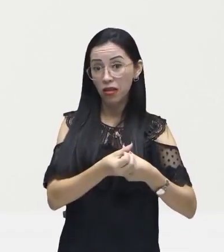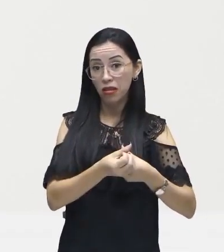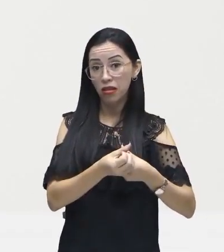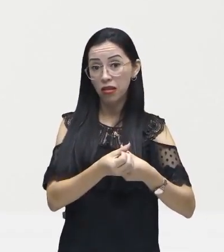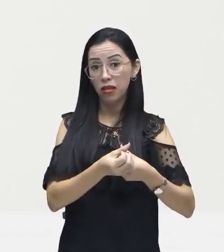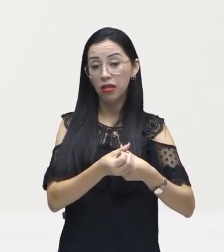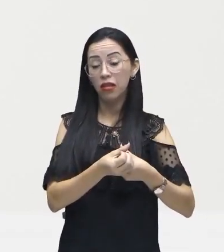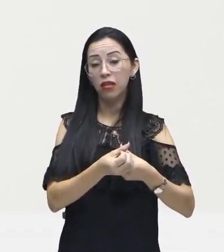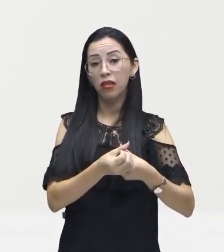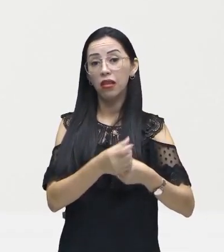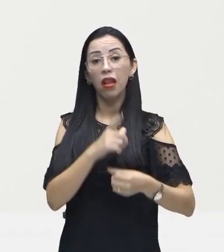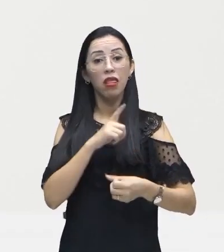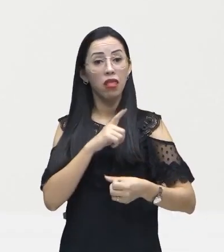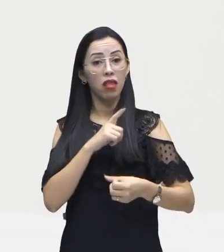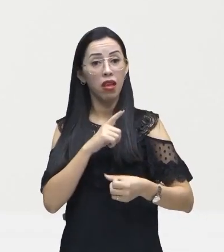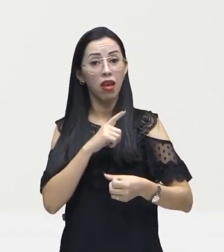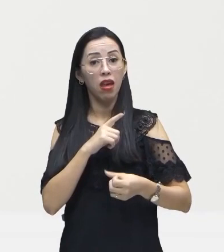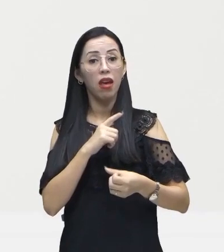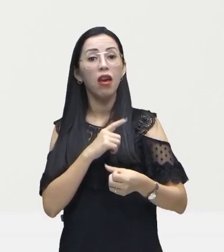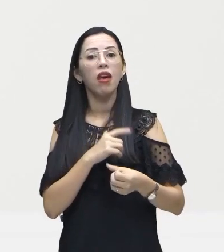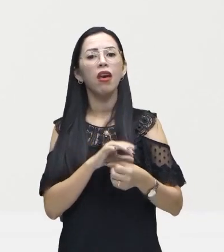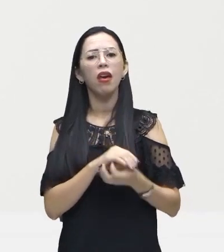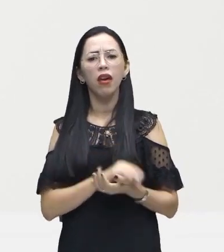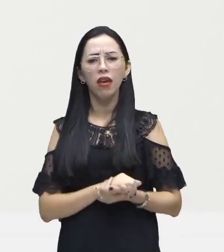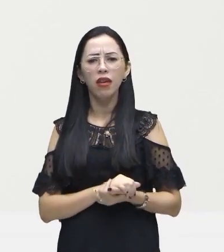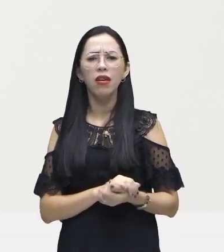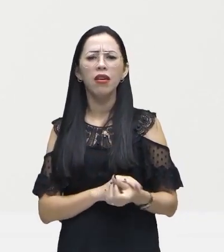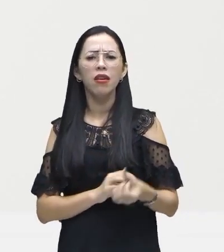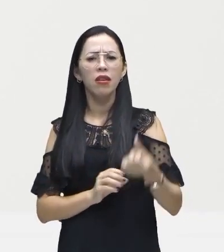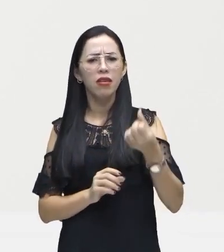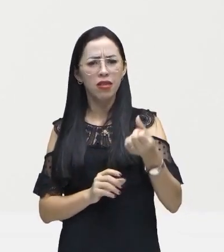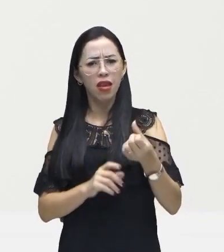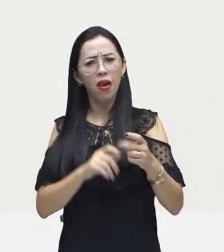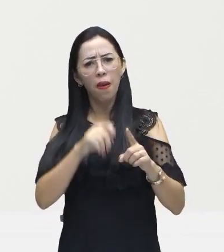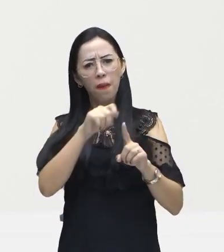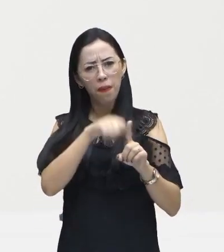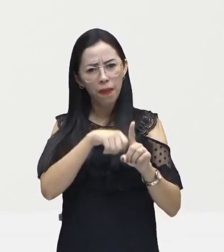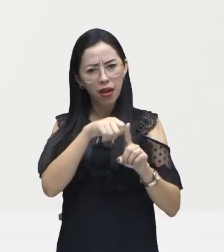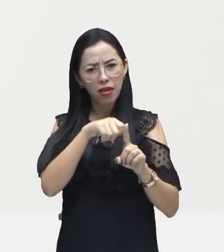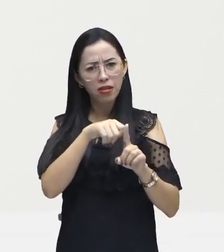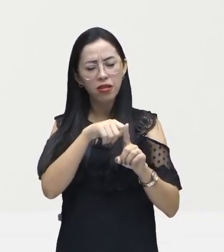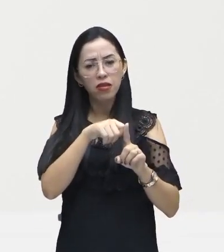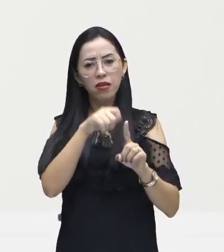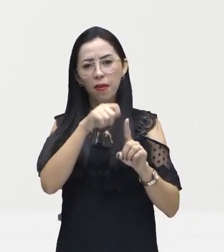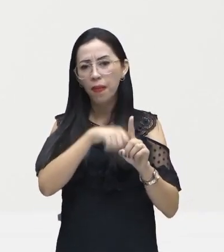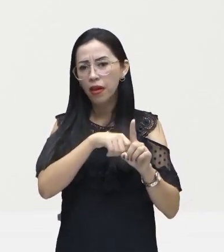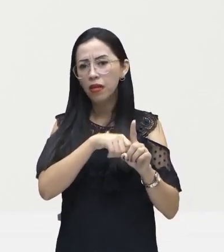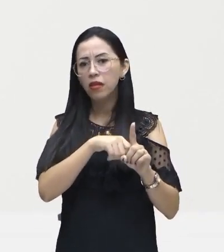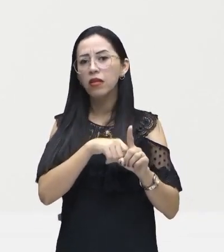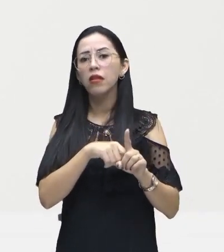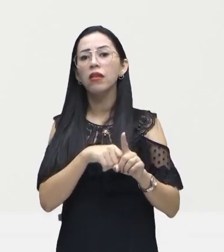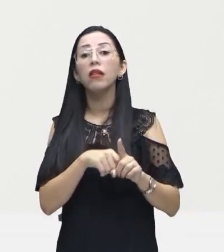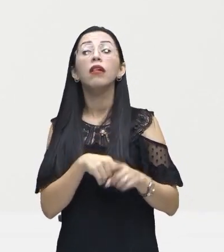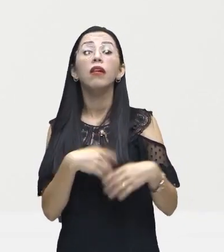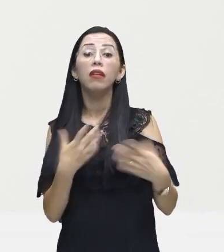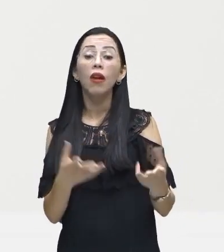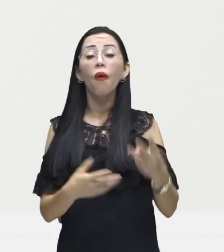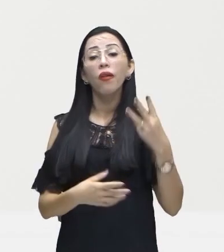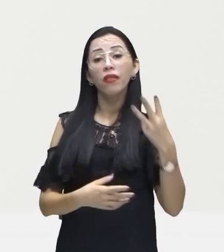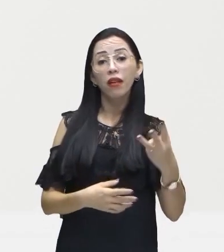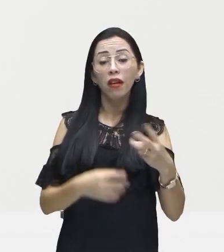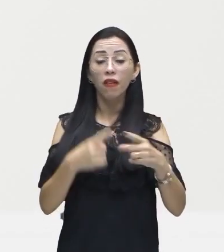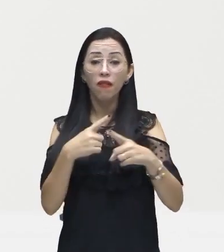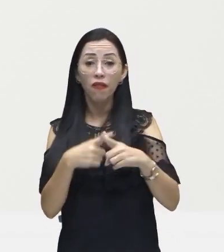tem 6 meses, 3 semestres tem 3 vezes 6 meses. E 3 vezes 6 é igual a